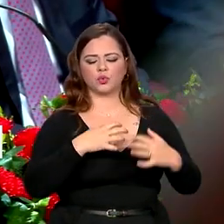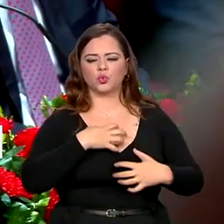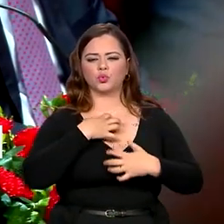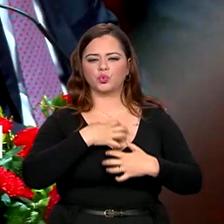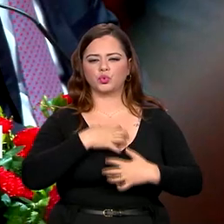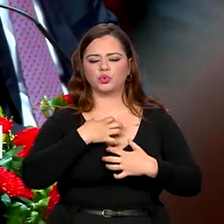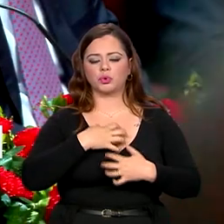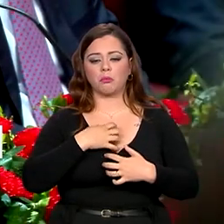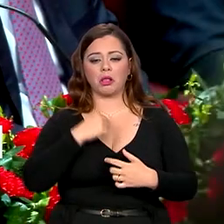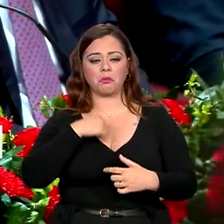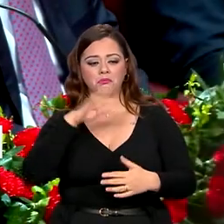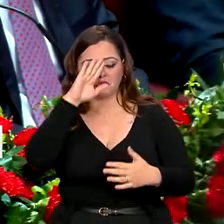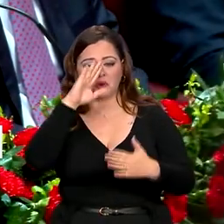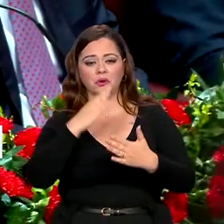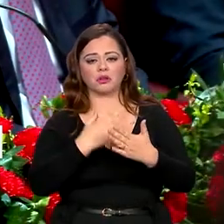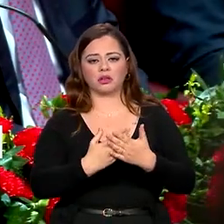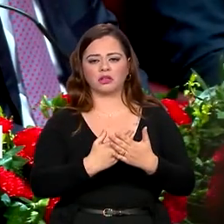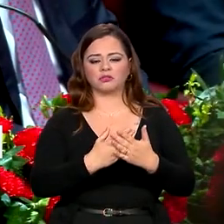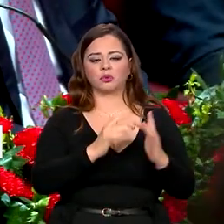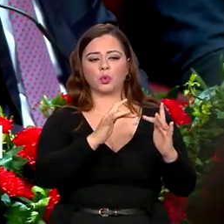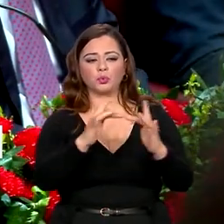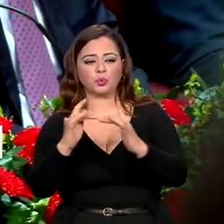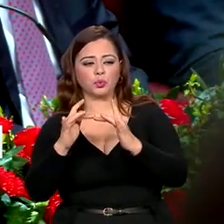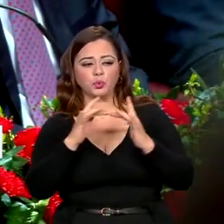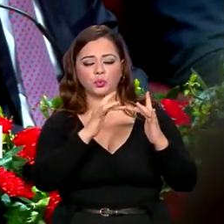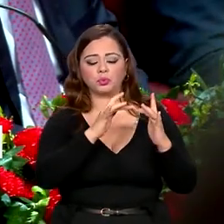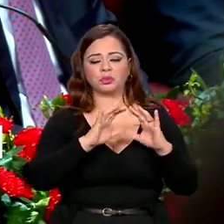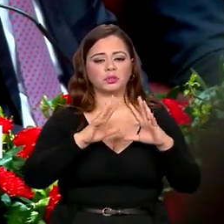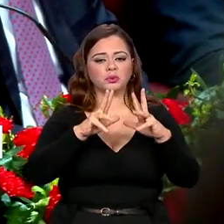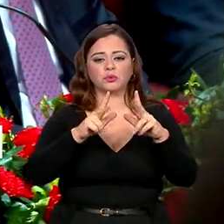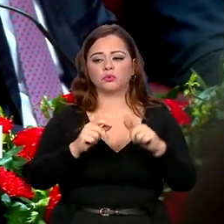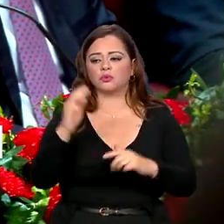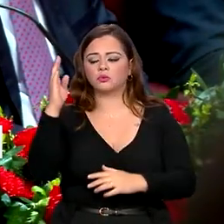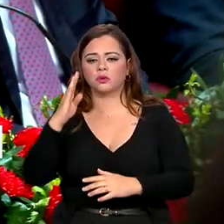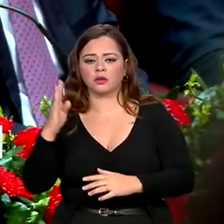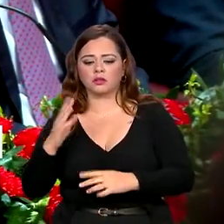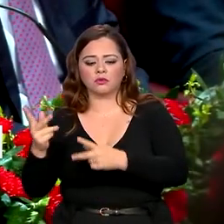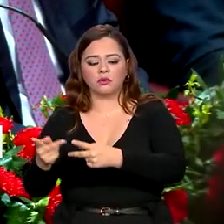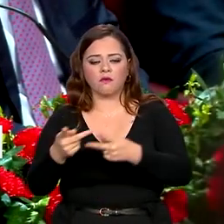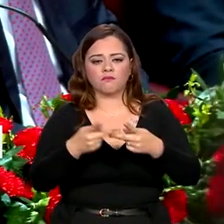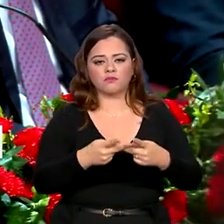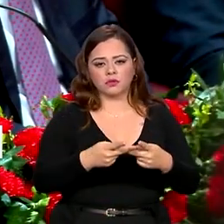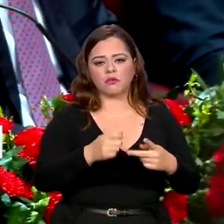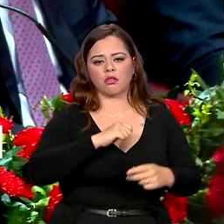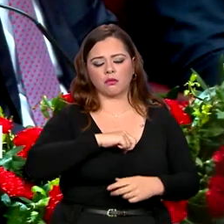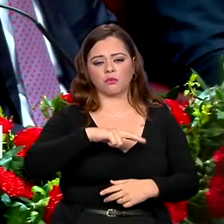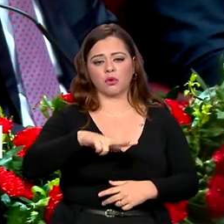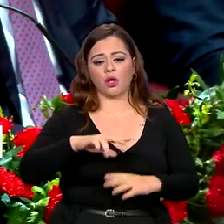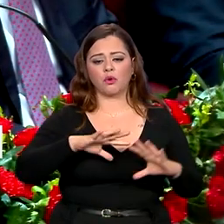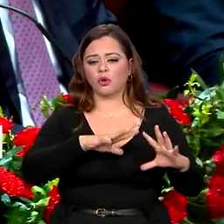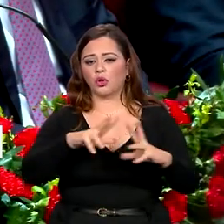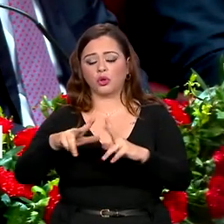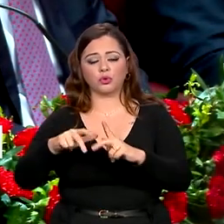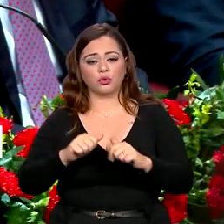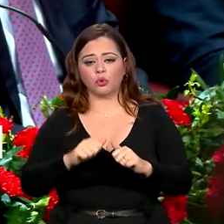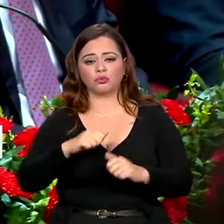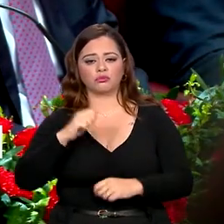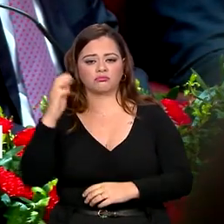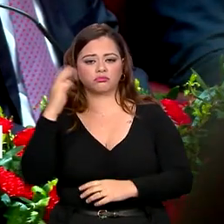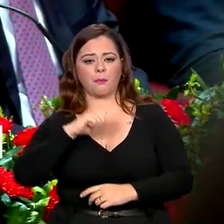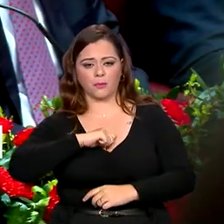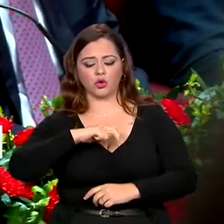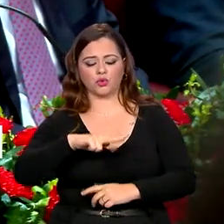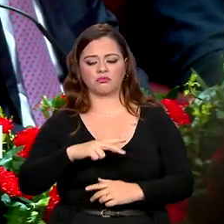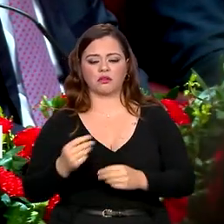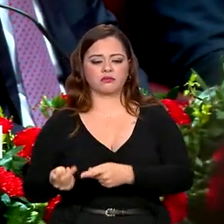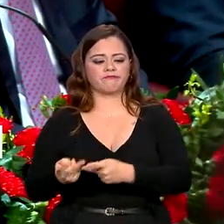que, acredito, é compartilhado por todos os brasileiros que visitam Portugal e todos os portugueses que visitam o Brasil.